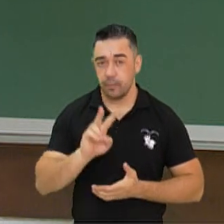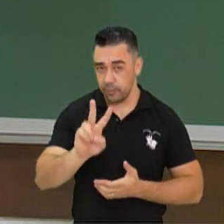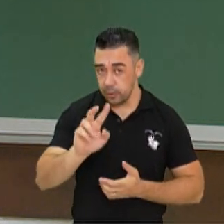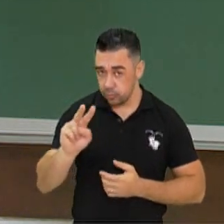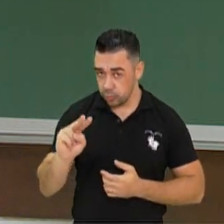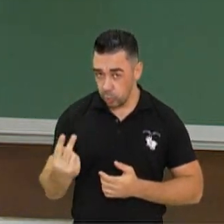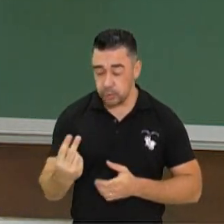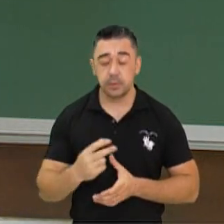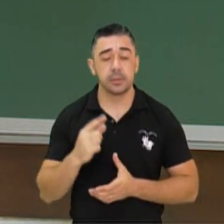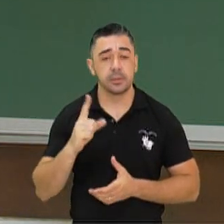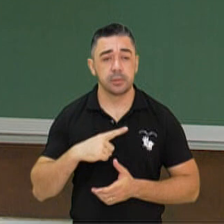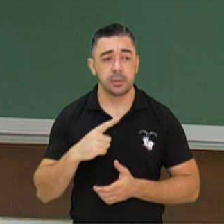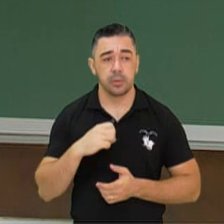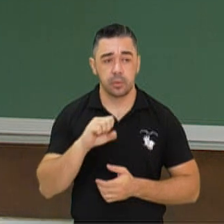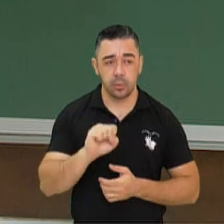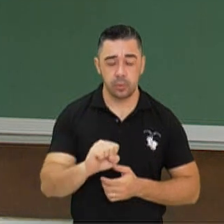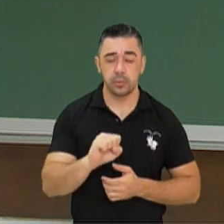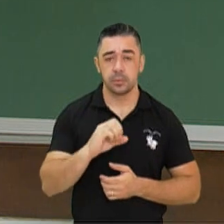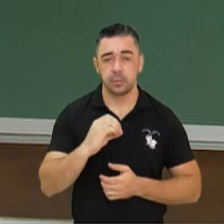cilindro está ali